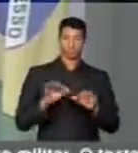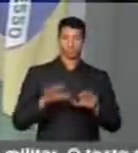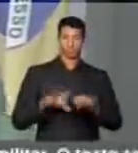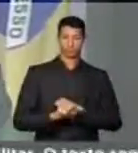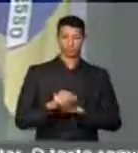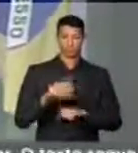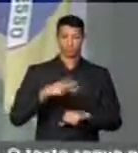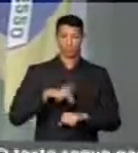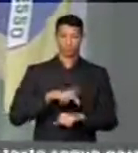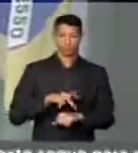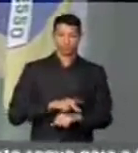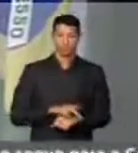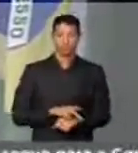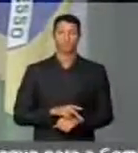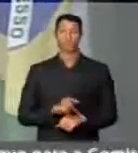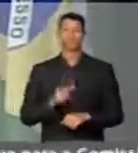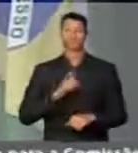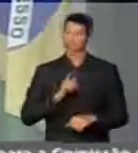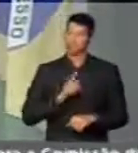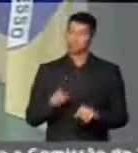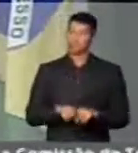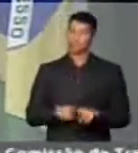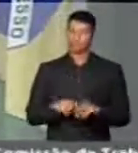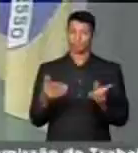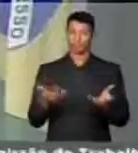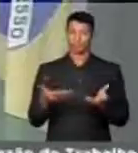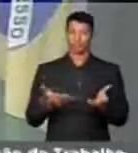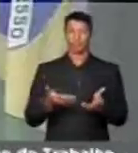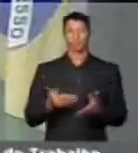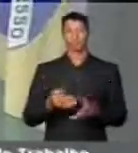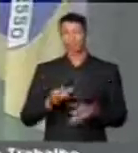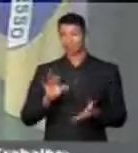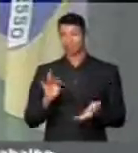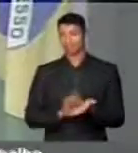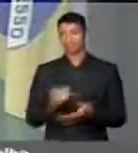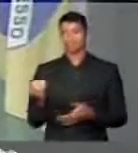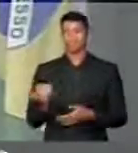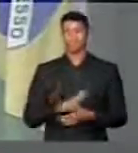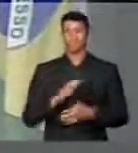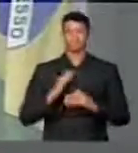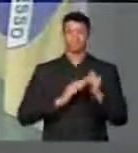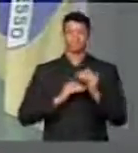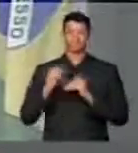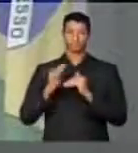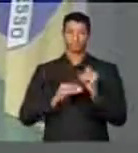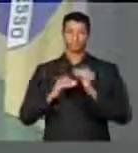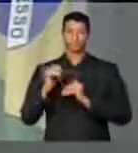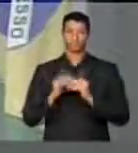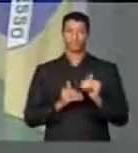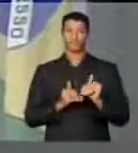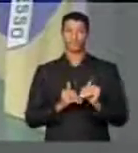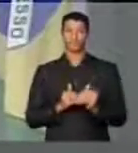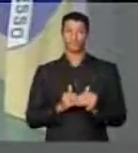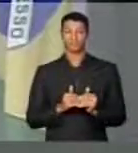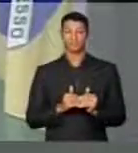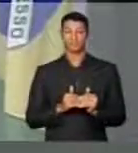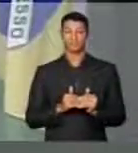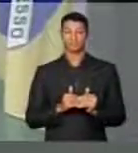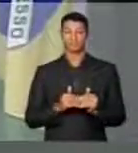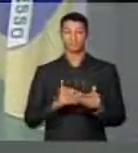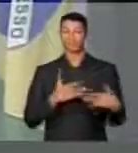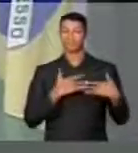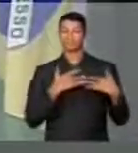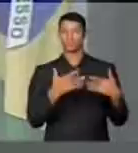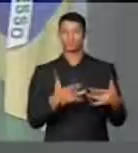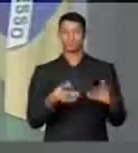no país, tem também agora mais fatos novos em relação a essa